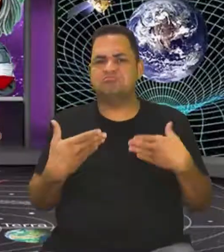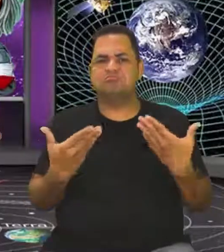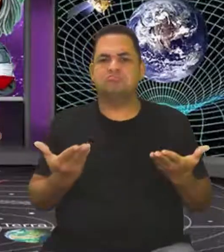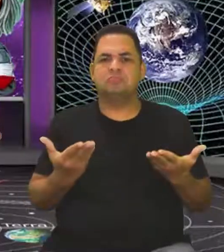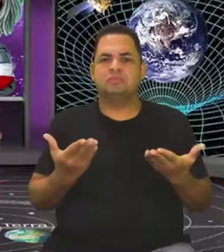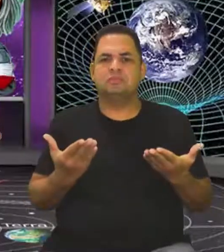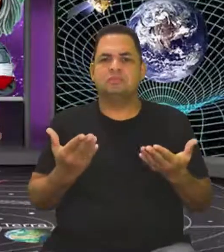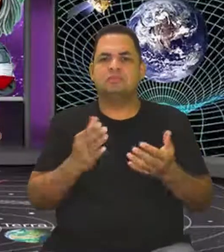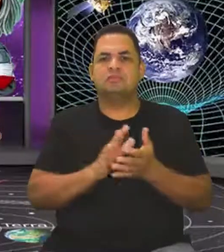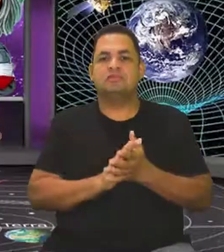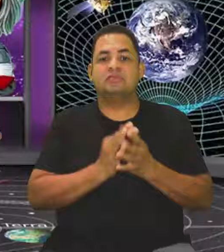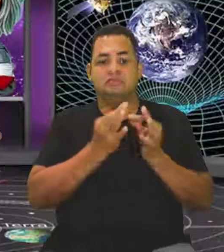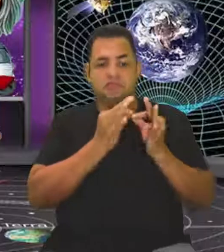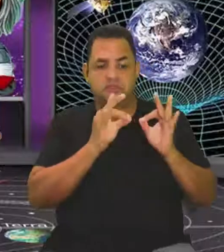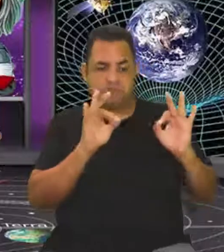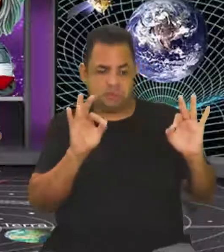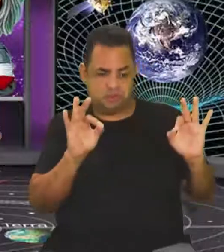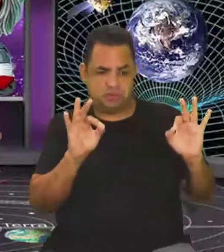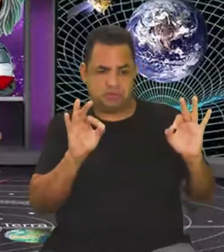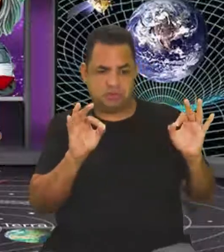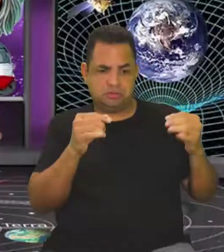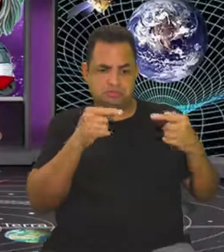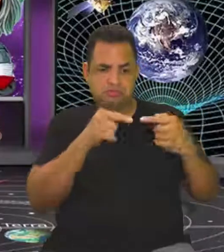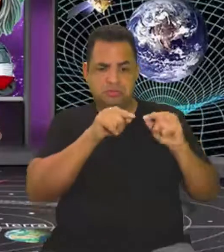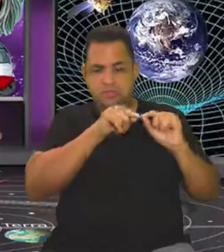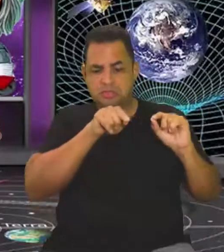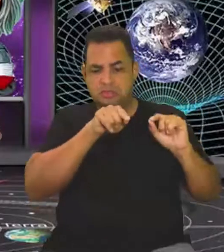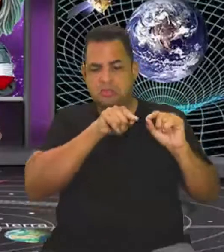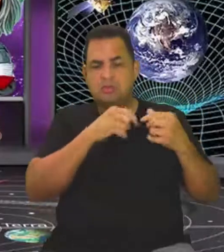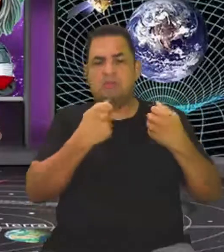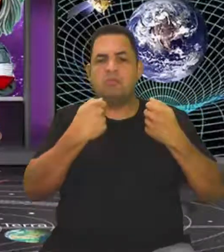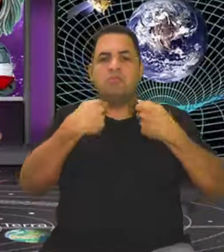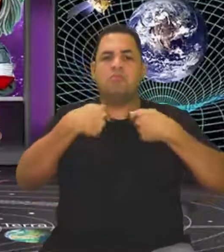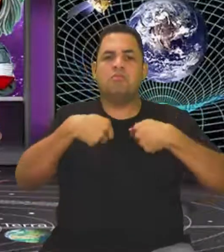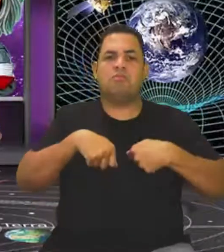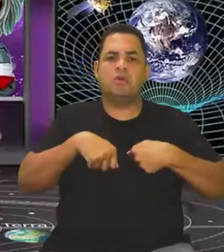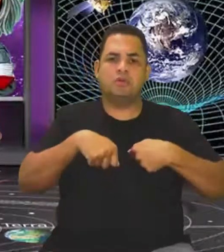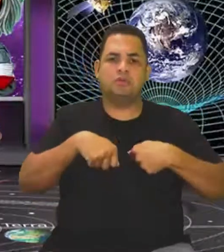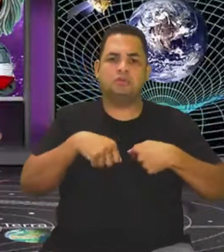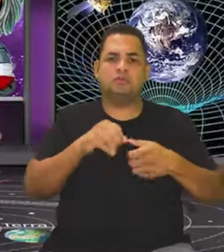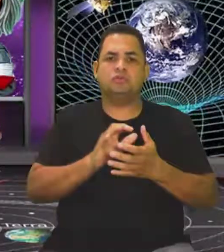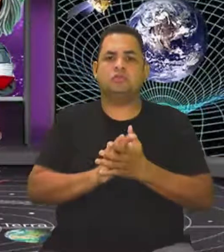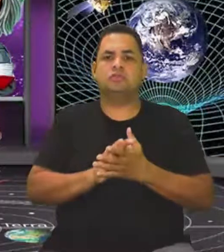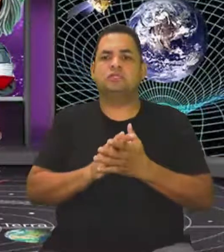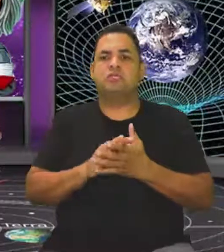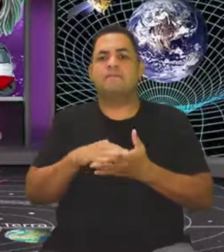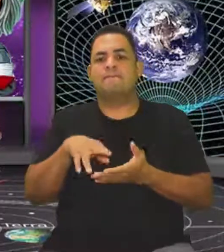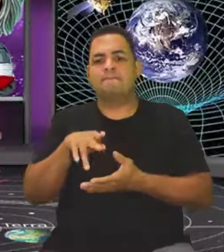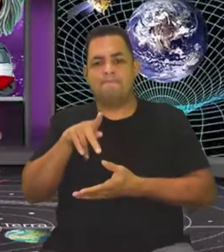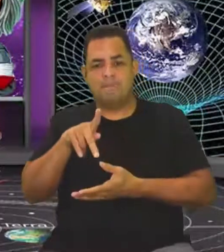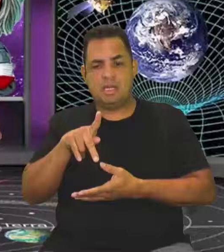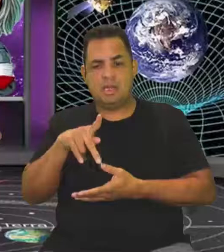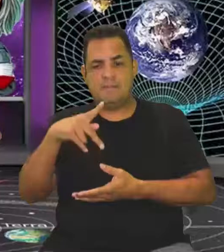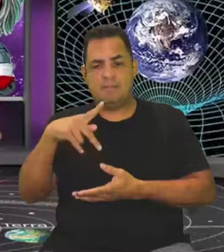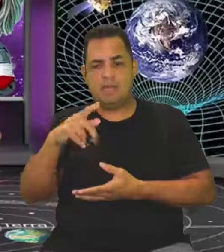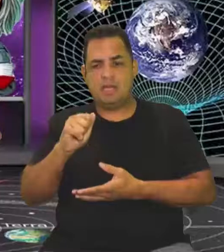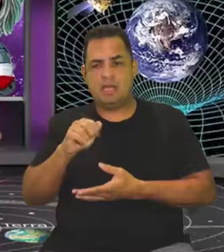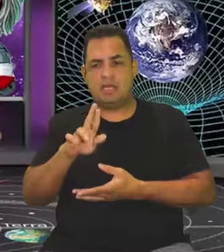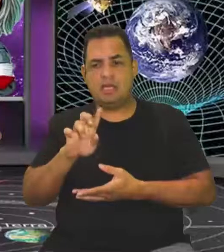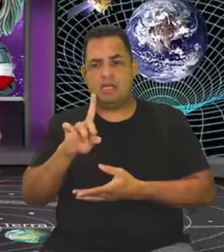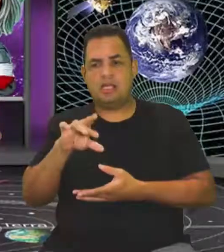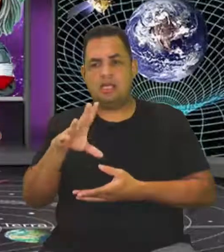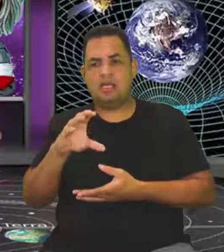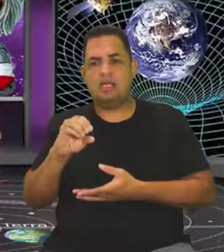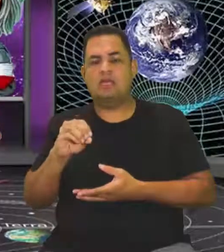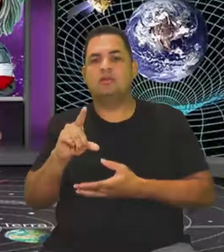fazer associações simples de resistores em série, podemos também fazer associações de resistores em paralelo e